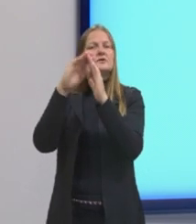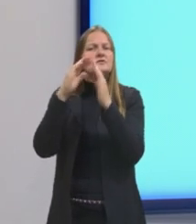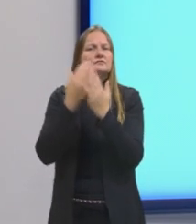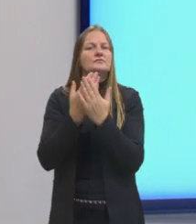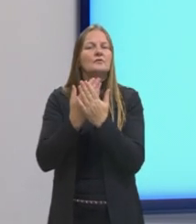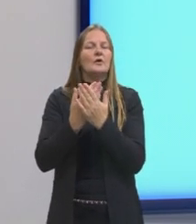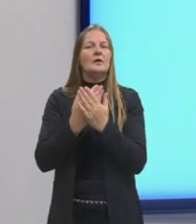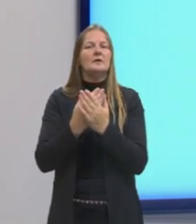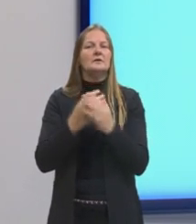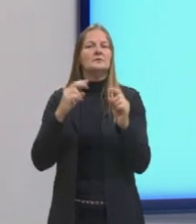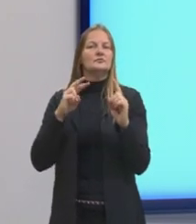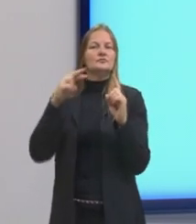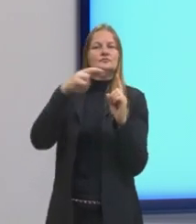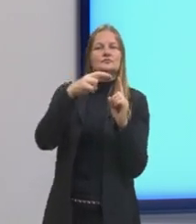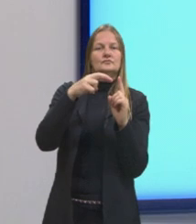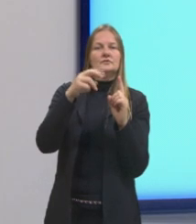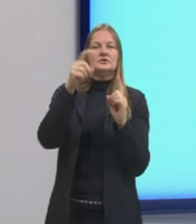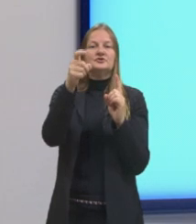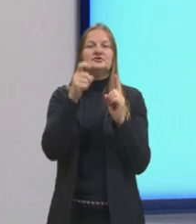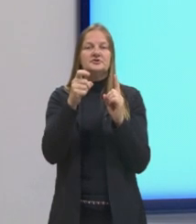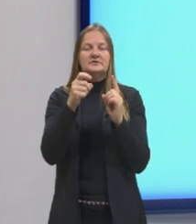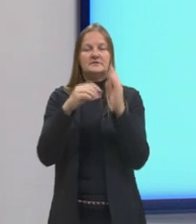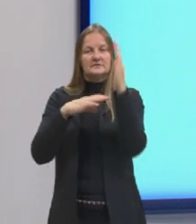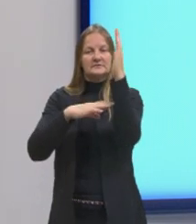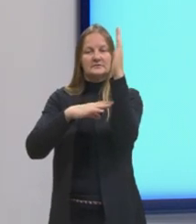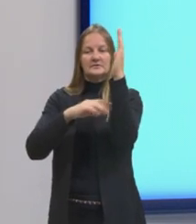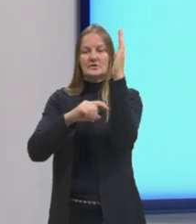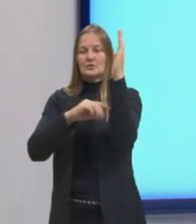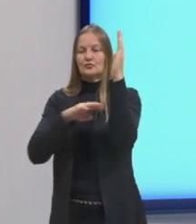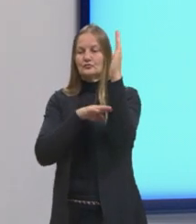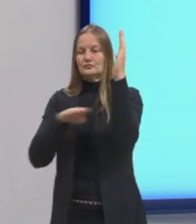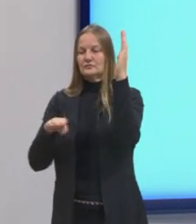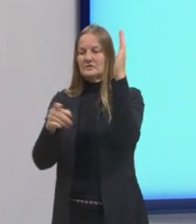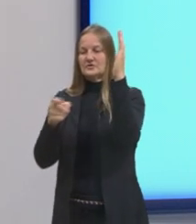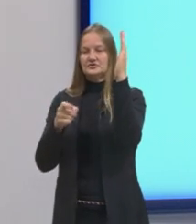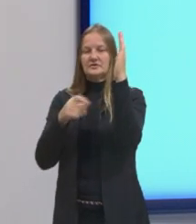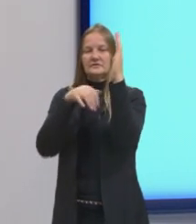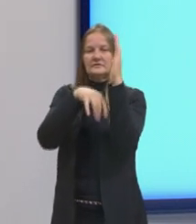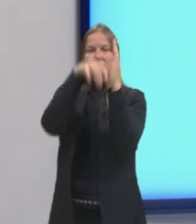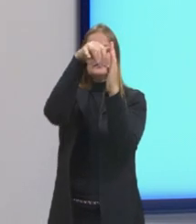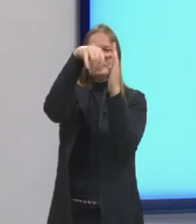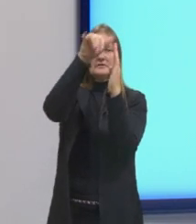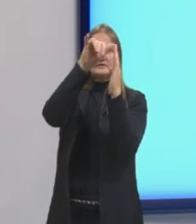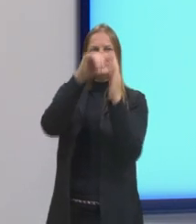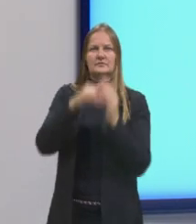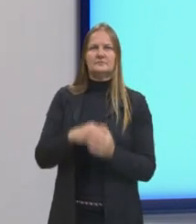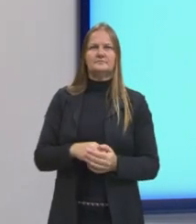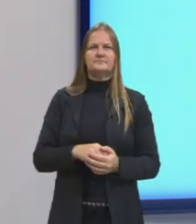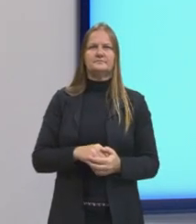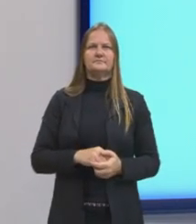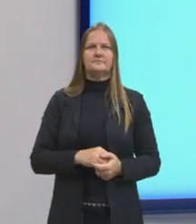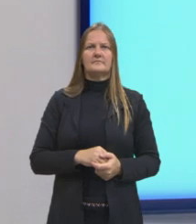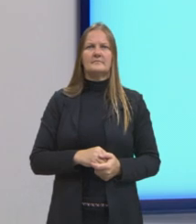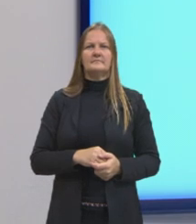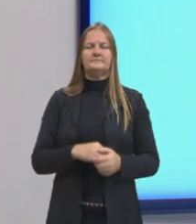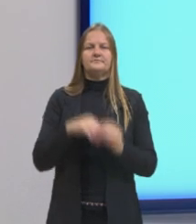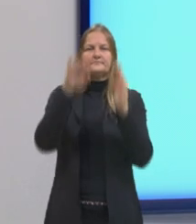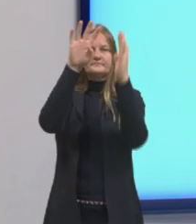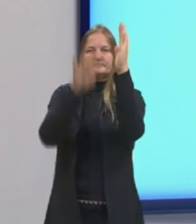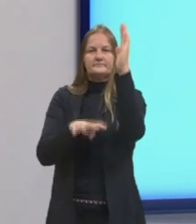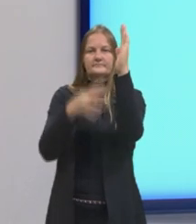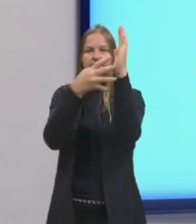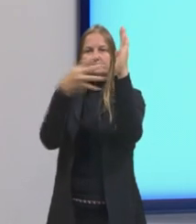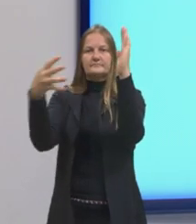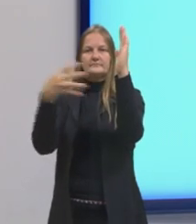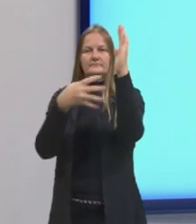tem um referencial x um diferencial Y nós vamos pegar essas linhas aqui ó essas linhas de referências